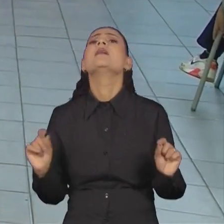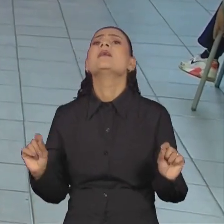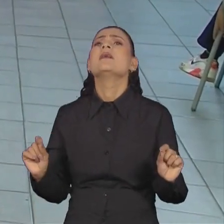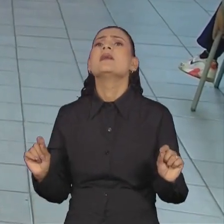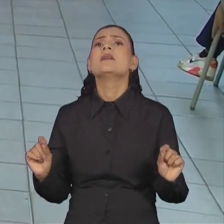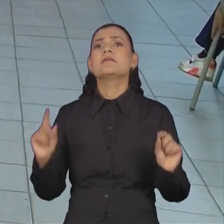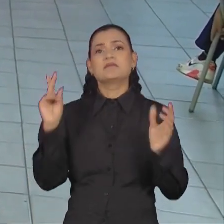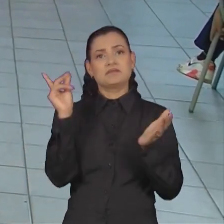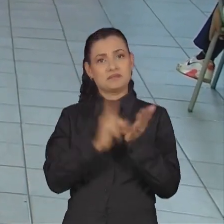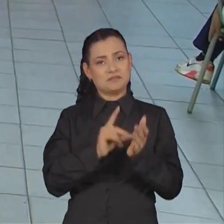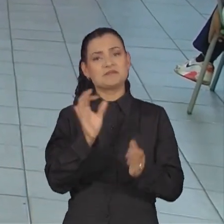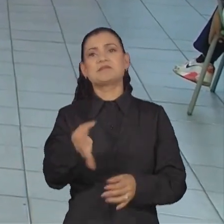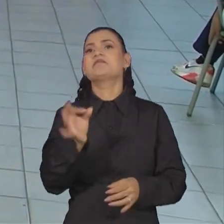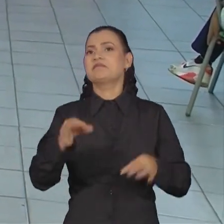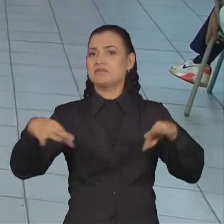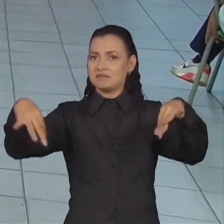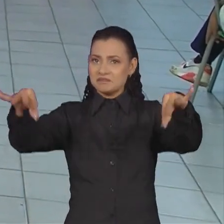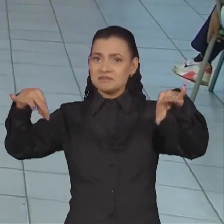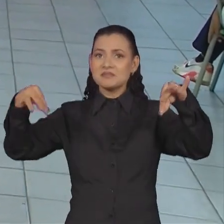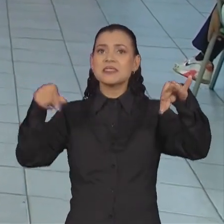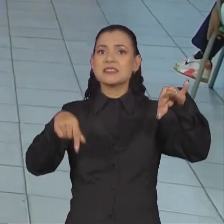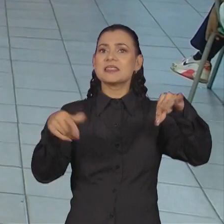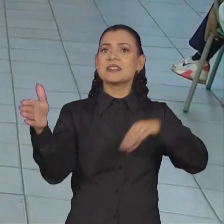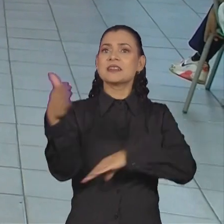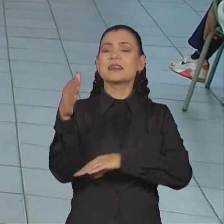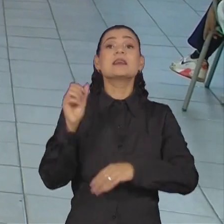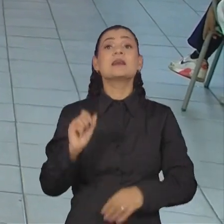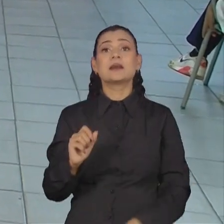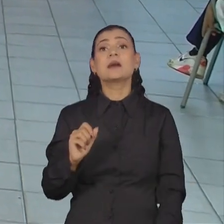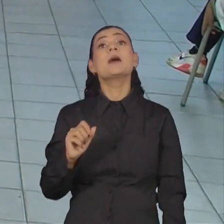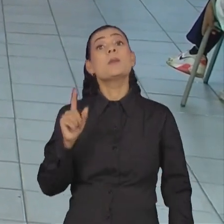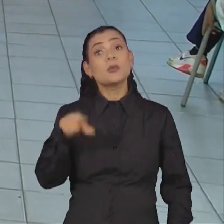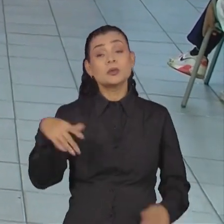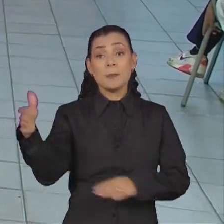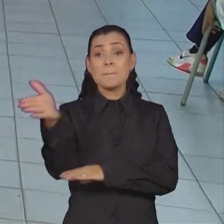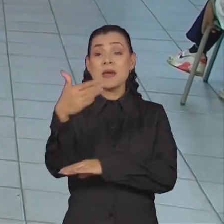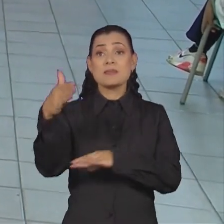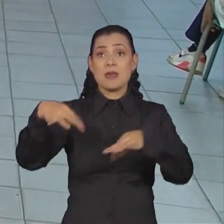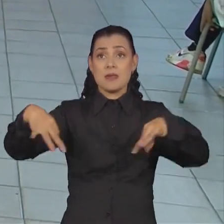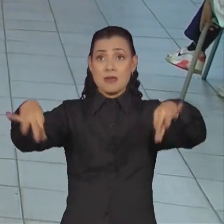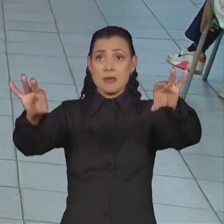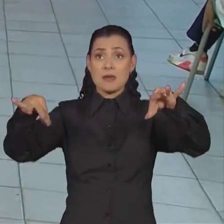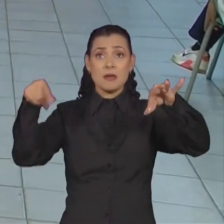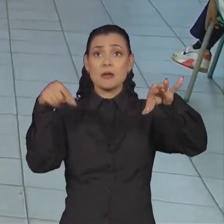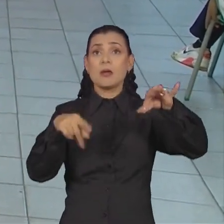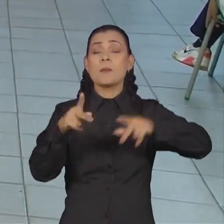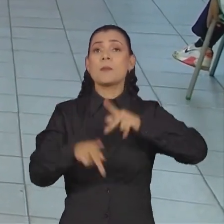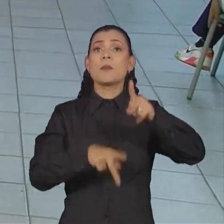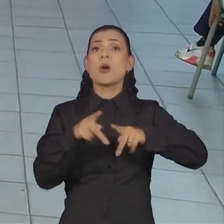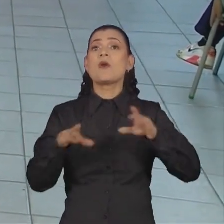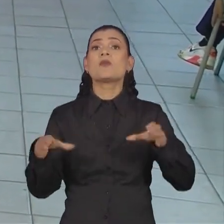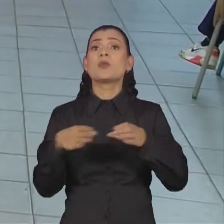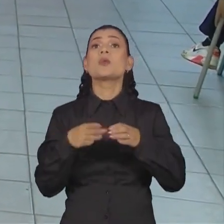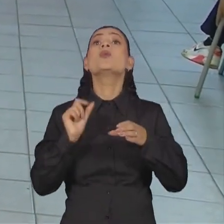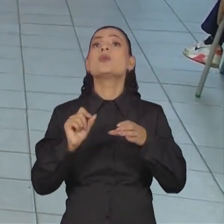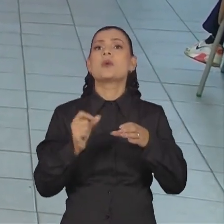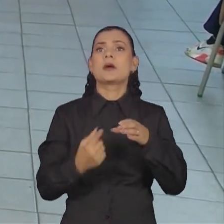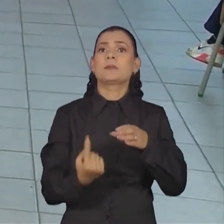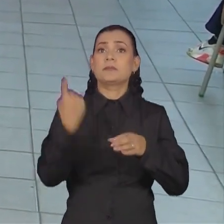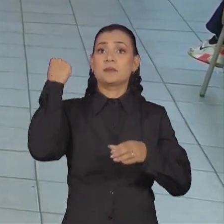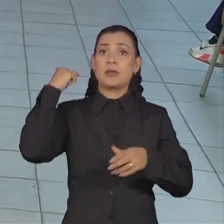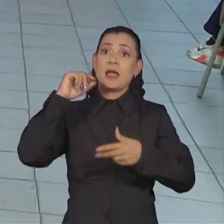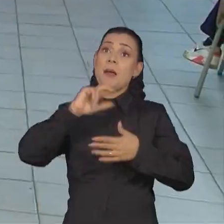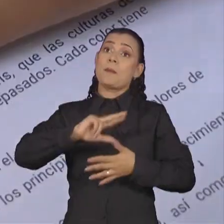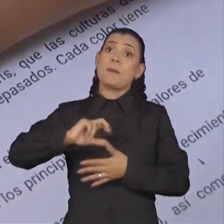O Ipala, muito bem. O Ipala. Gente, essa bandeira, ela é dos povos originários aqui da América